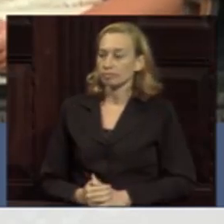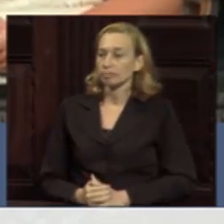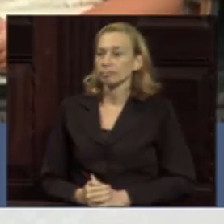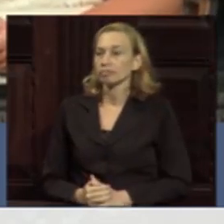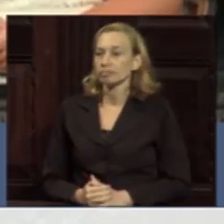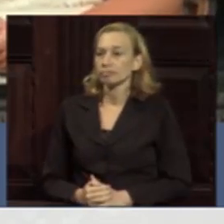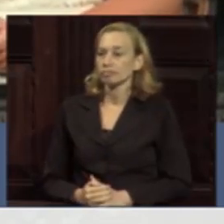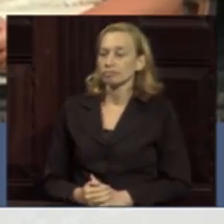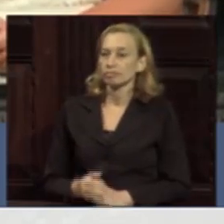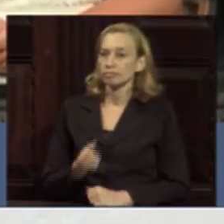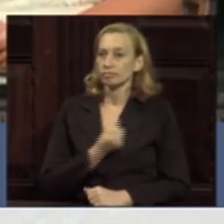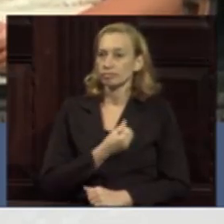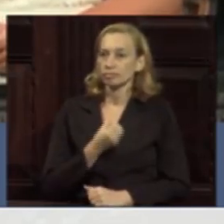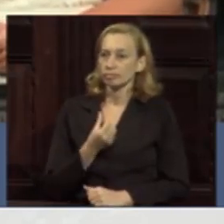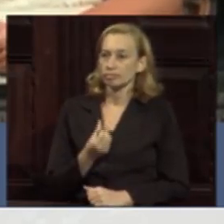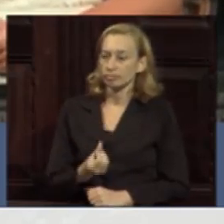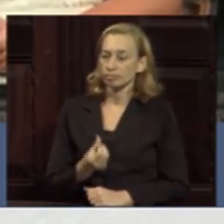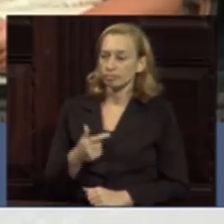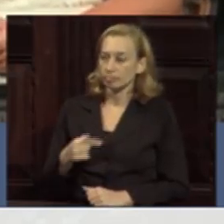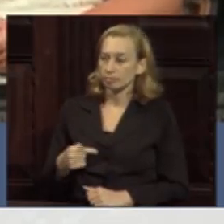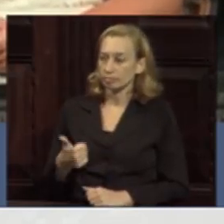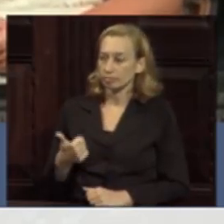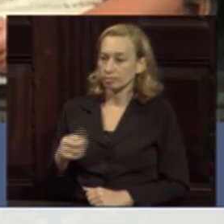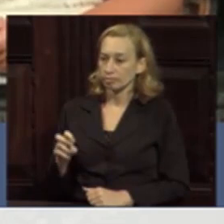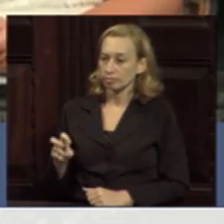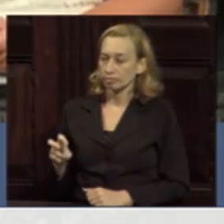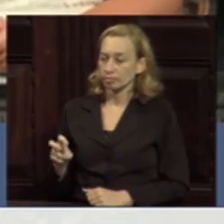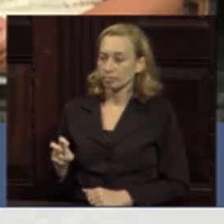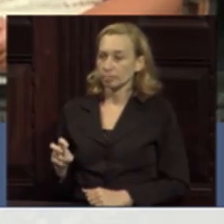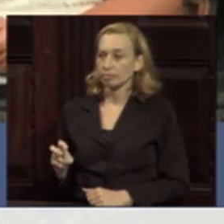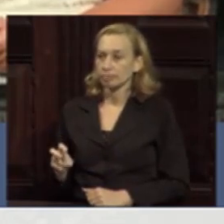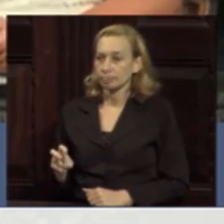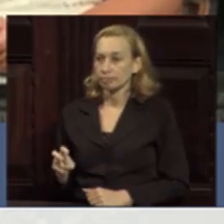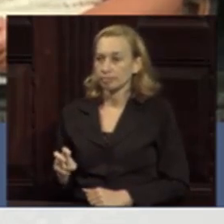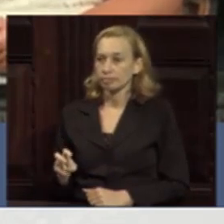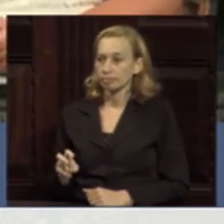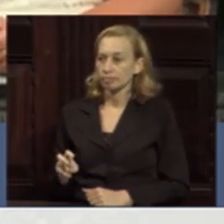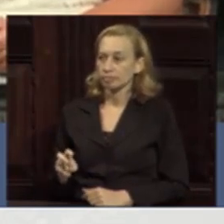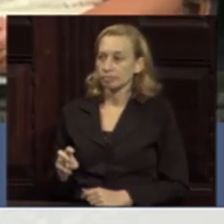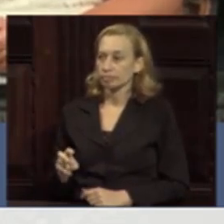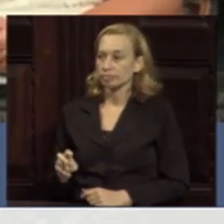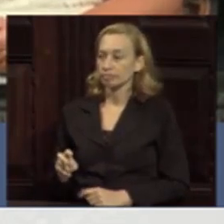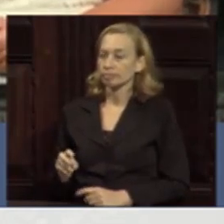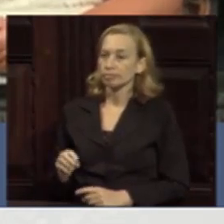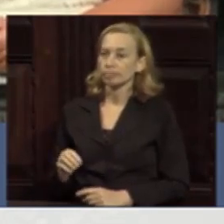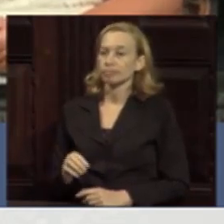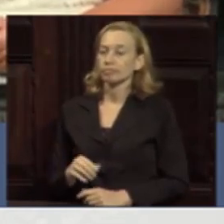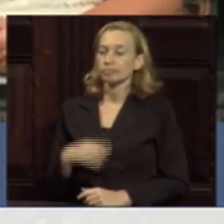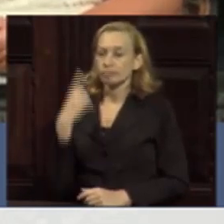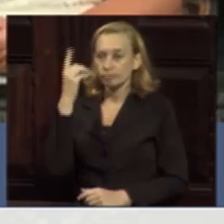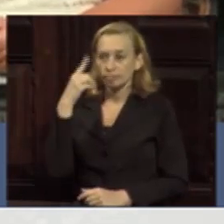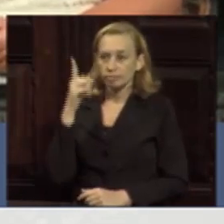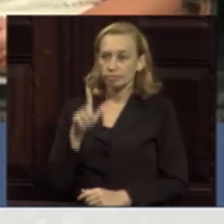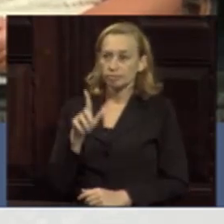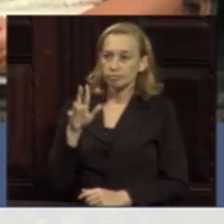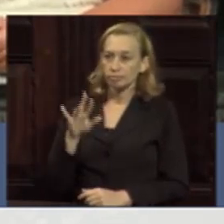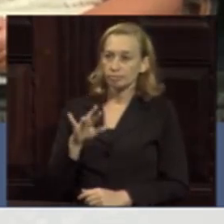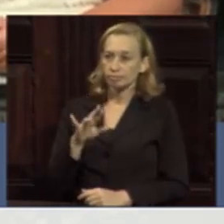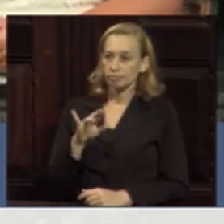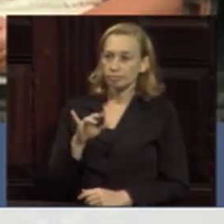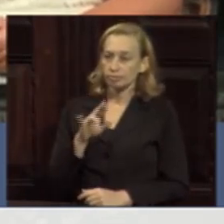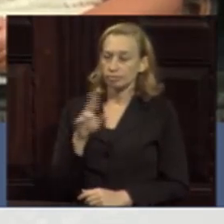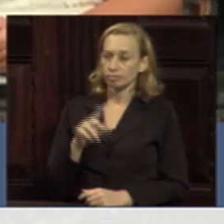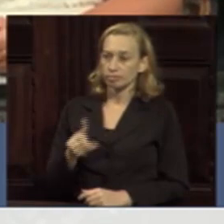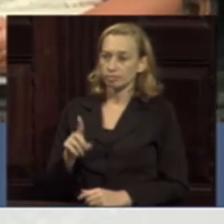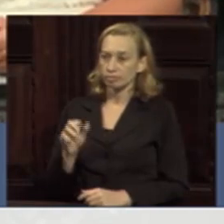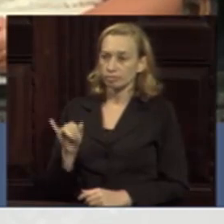lei 671-2015, de acordo com o parágrafo 1º do artigo 47 do regimento interno, de autoria dos deputados Lucinha,